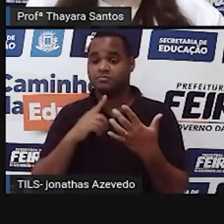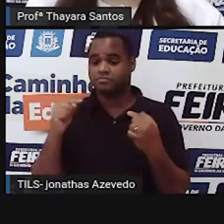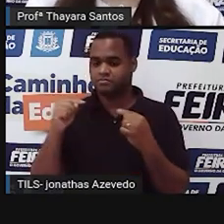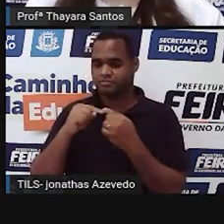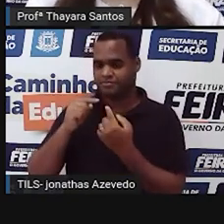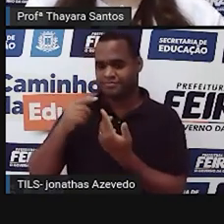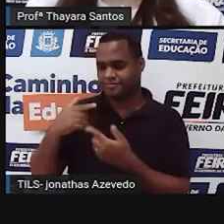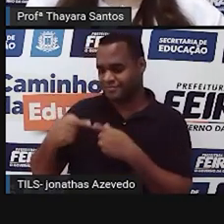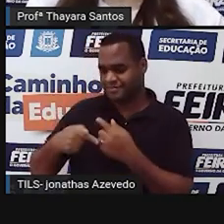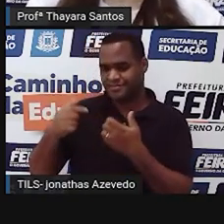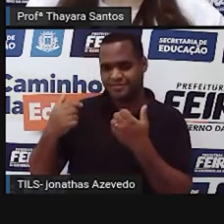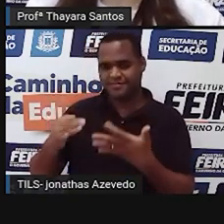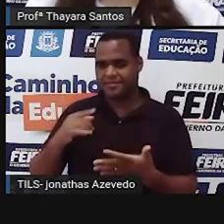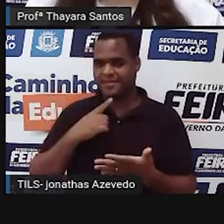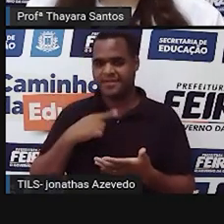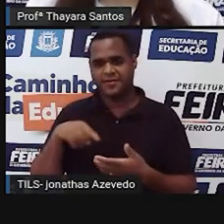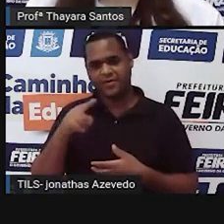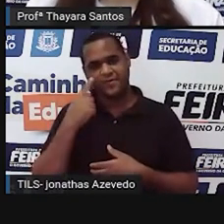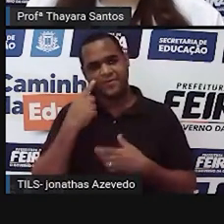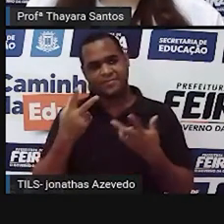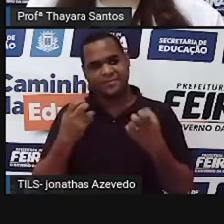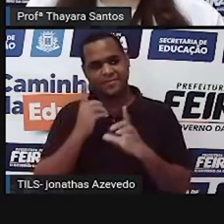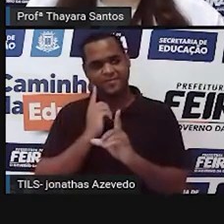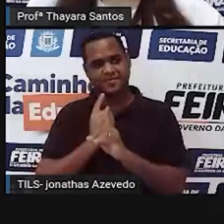material genético, né? Como a gente já viu.